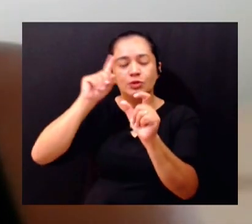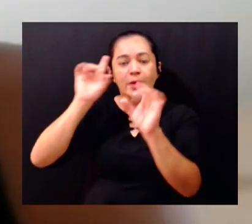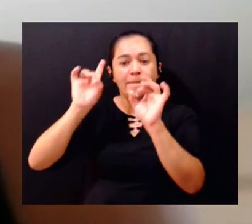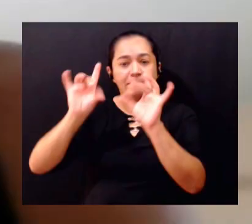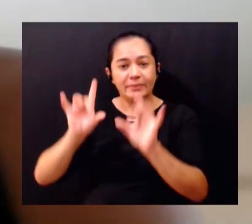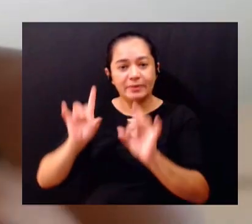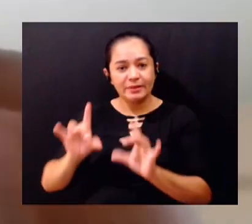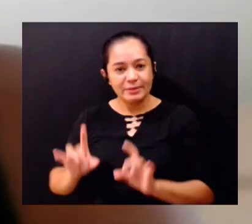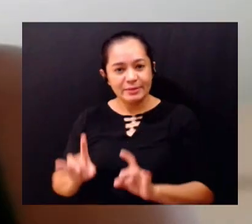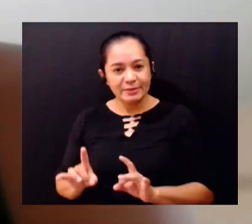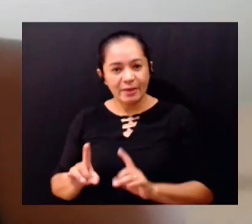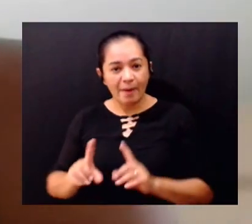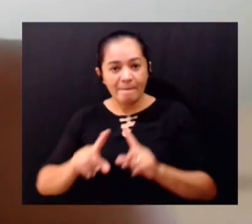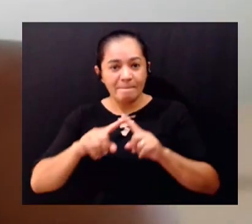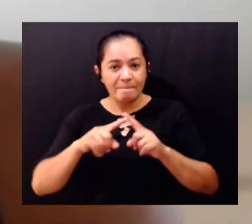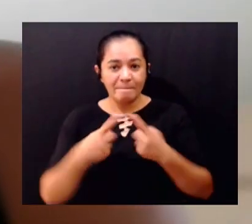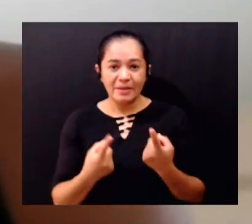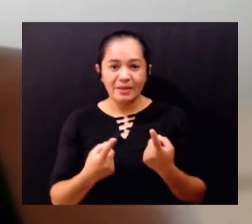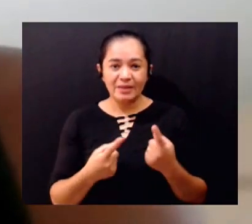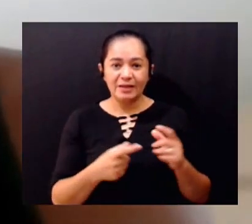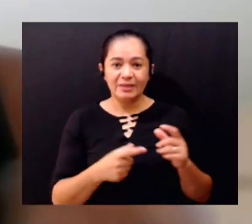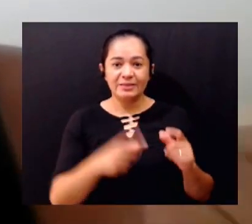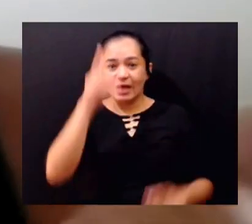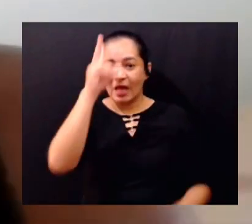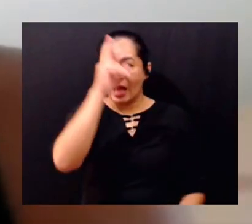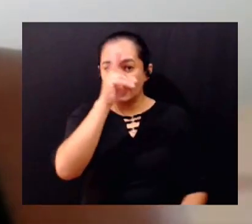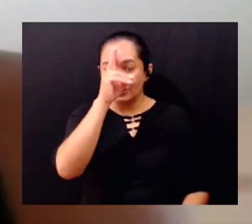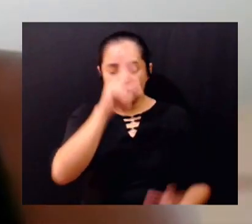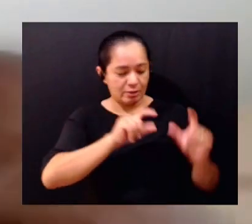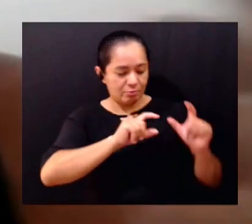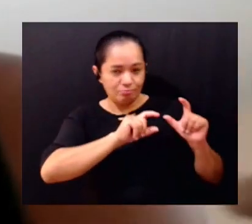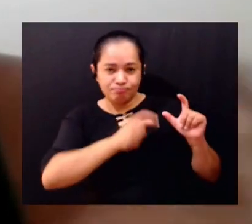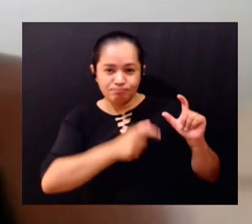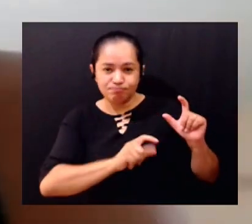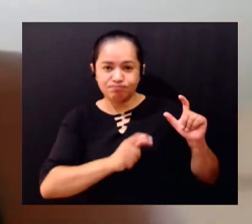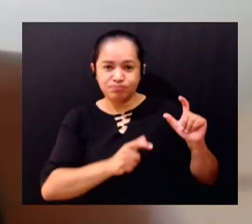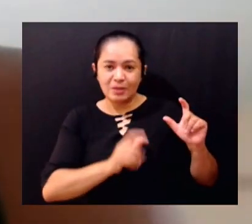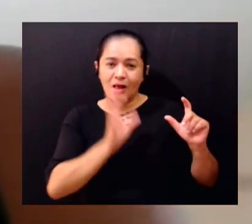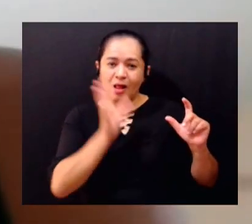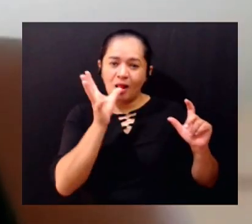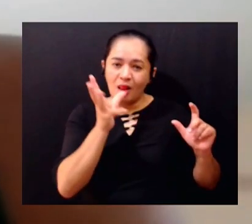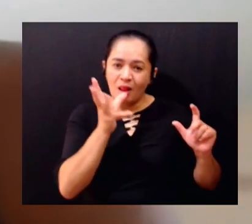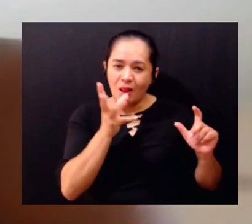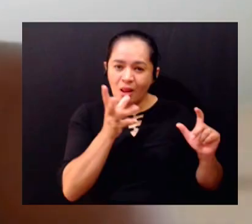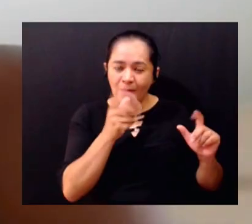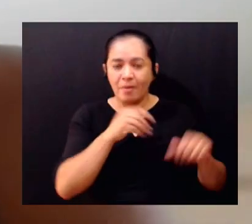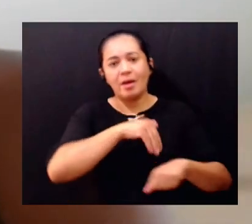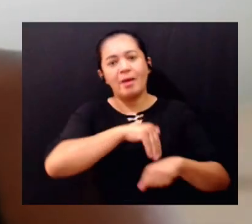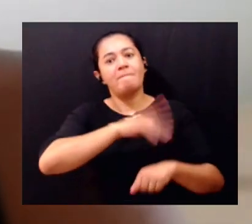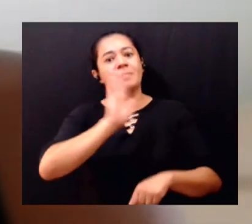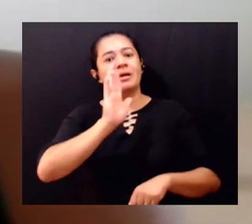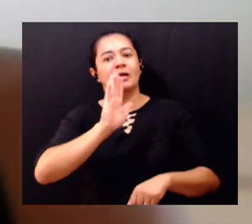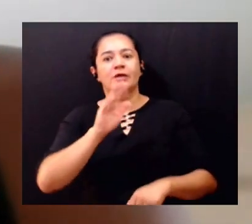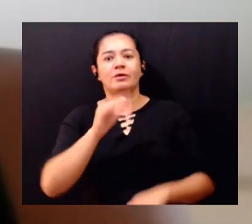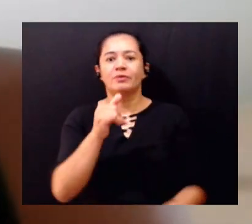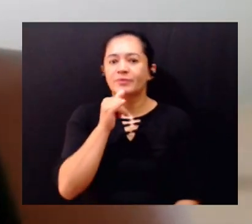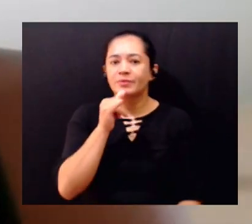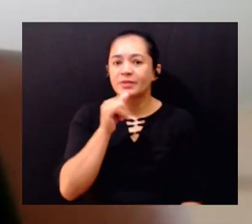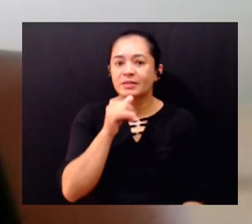ela demanda mais tempo. Então, eu fico, por exemplo, o dia inteiro fazendo 2 páginas em